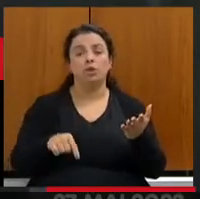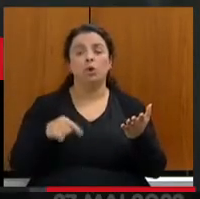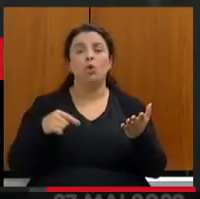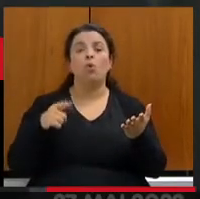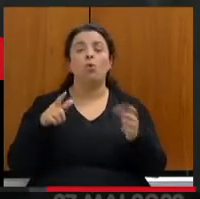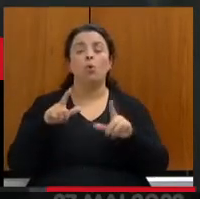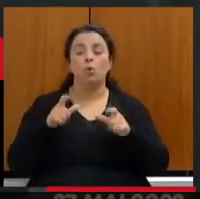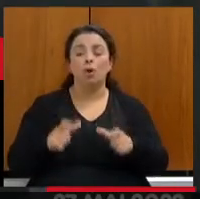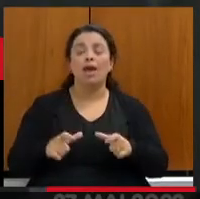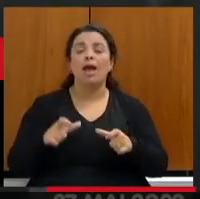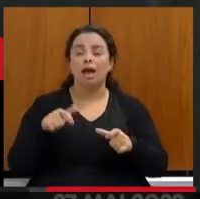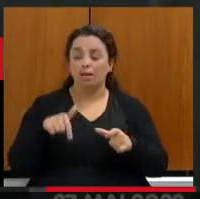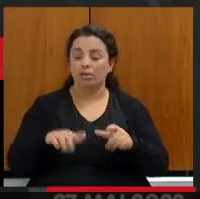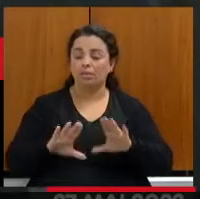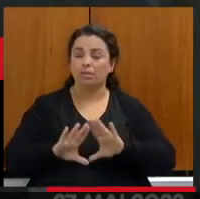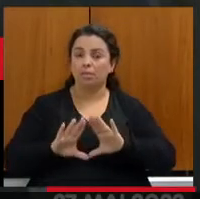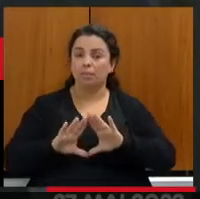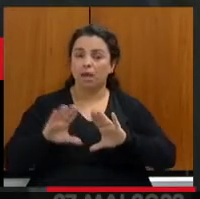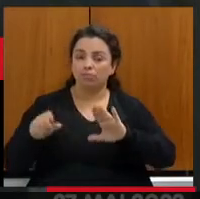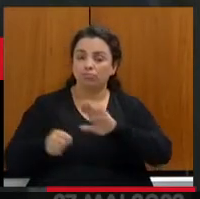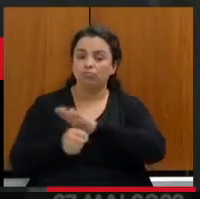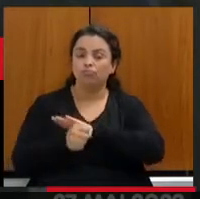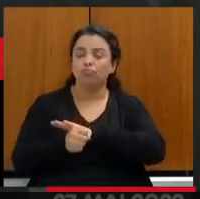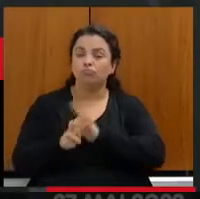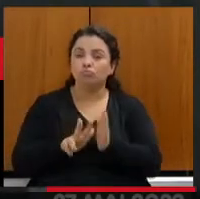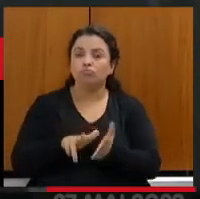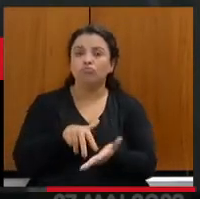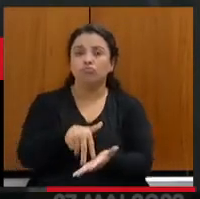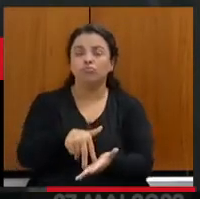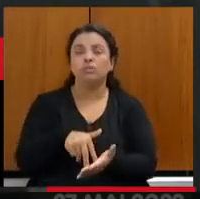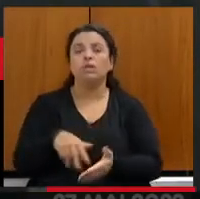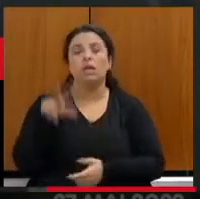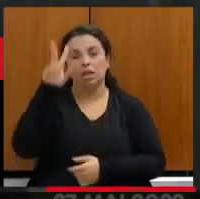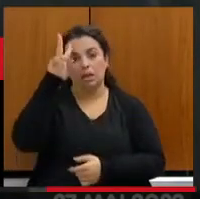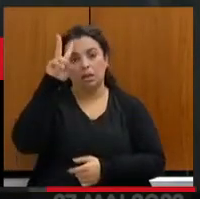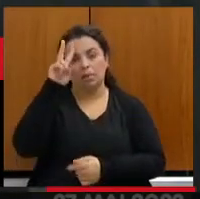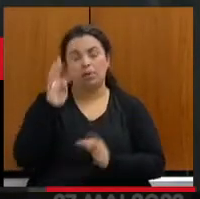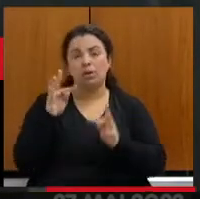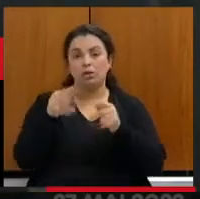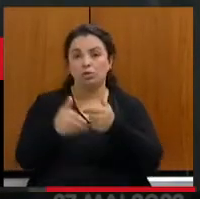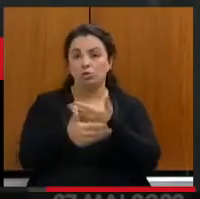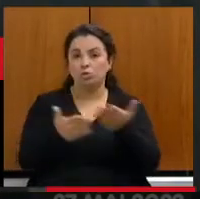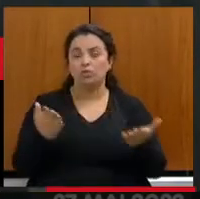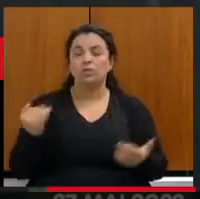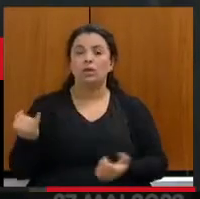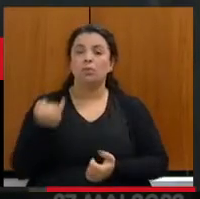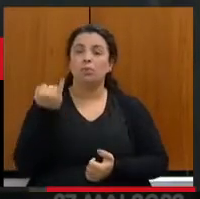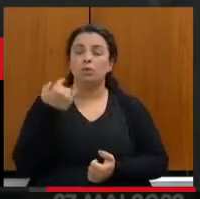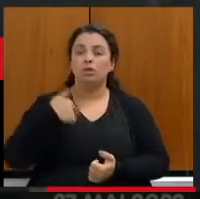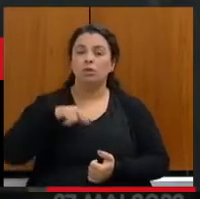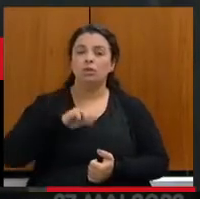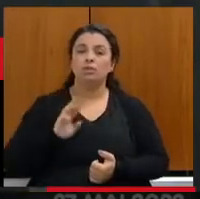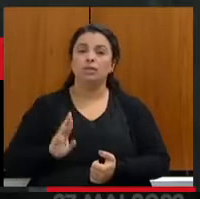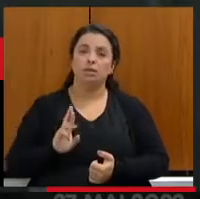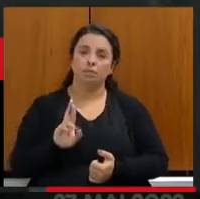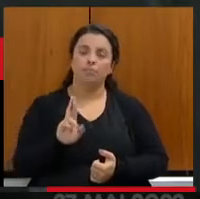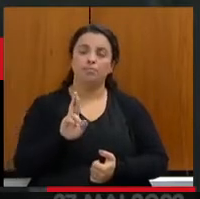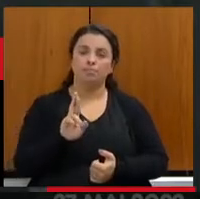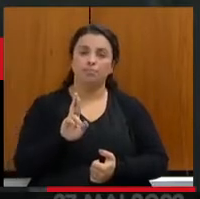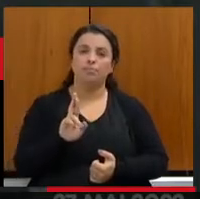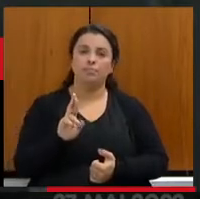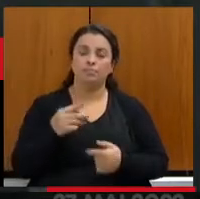casa lembrando a todos e todas sobre a importância da nossa representatividade na